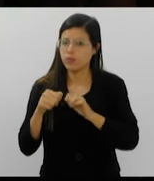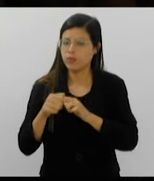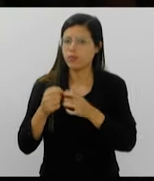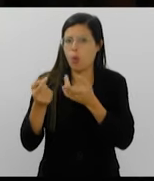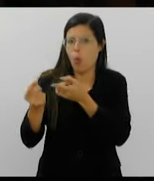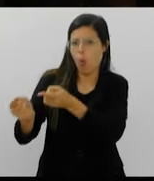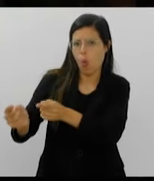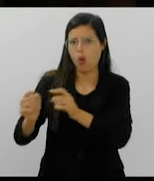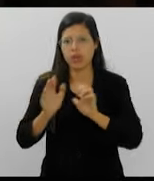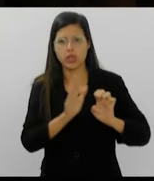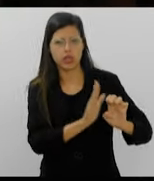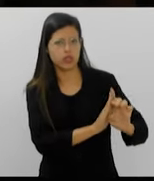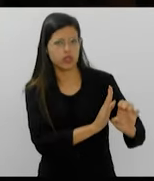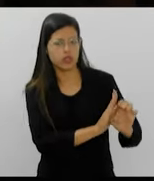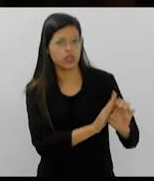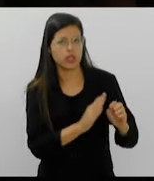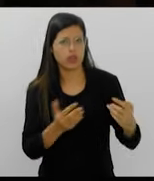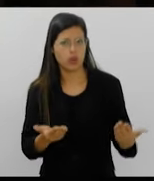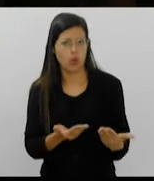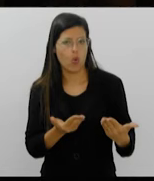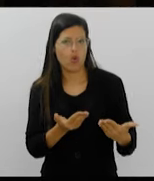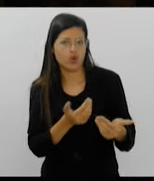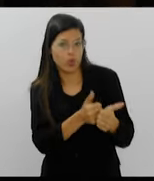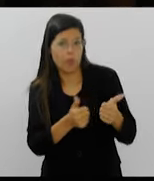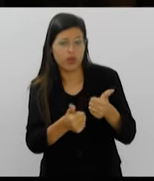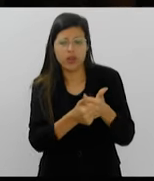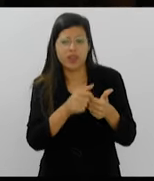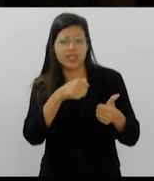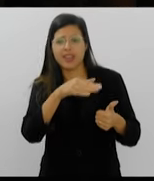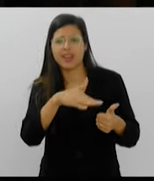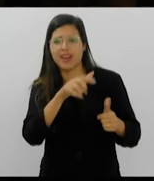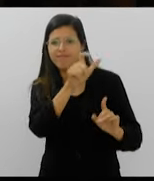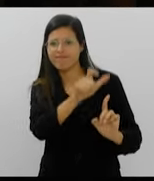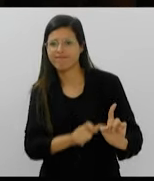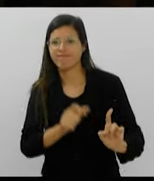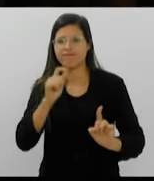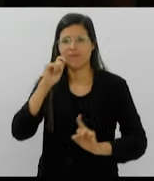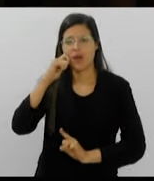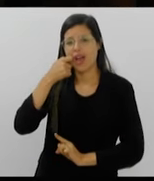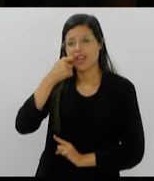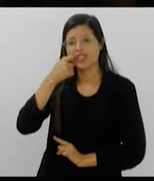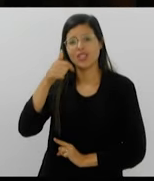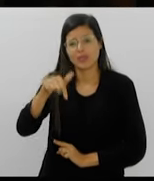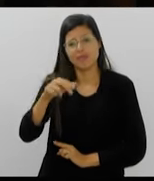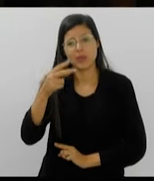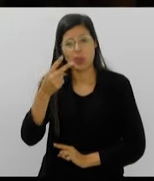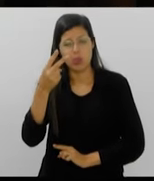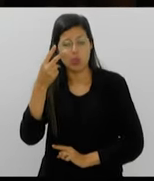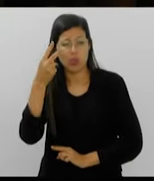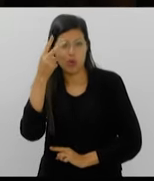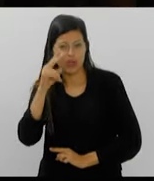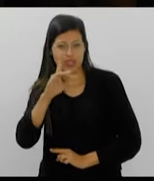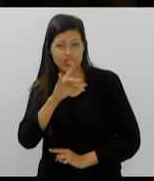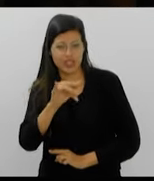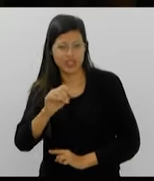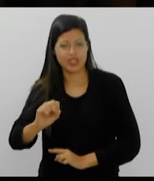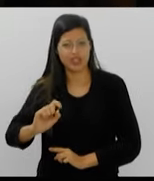esquerda, hoje protagonizada pelo senhor Eduardo Paes, e está aí. Dois dias depois da eleição, ele foi